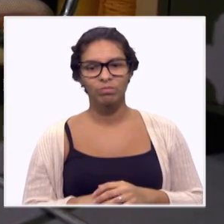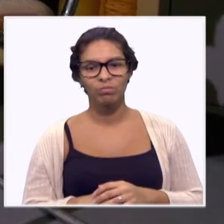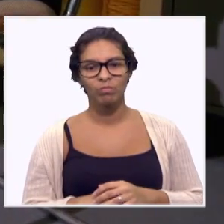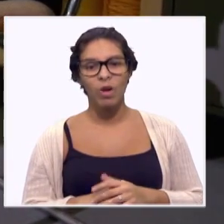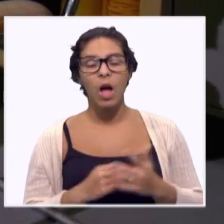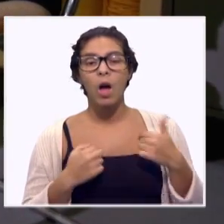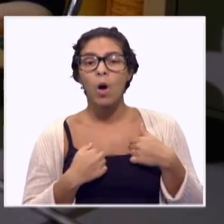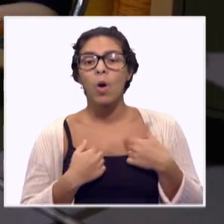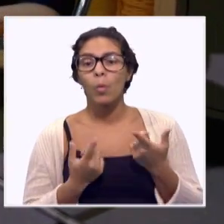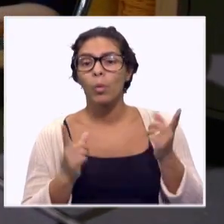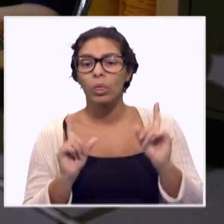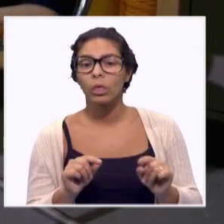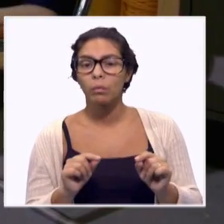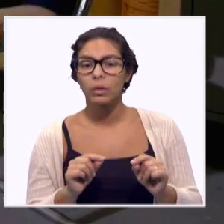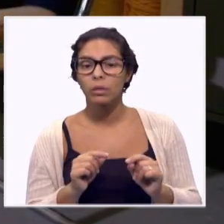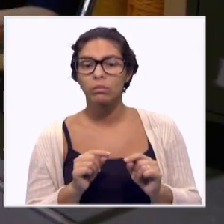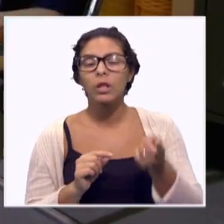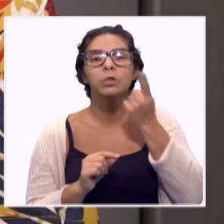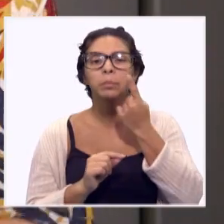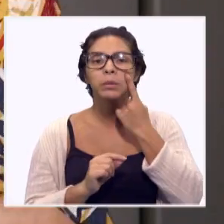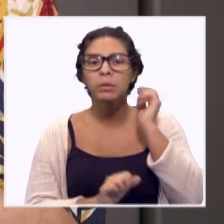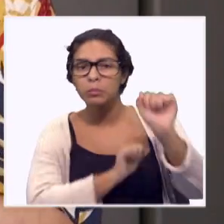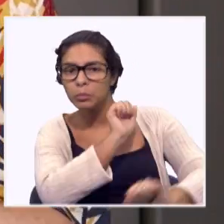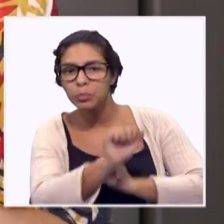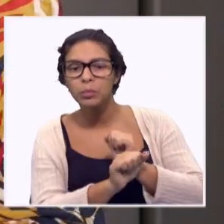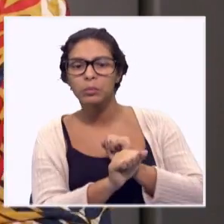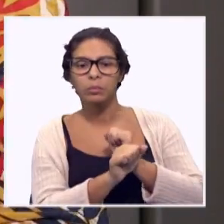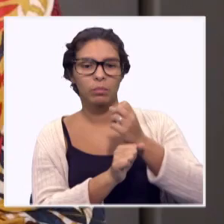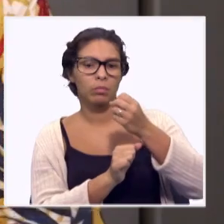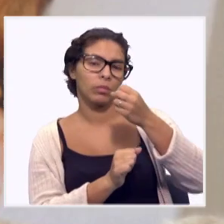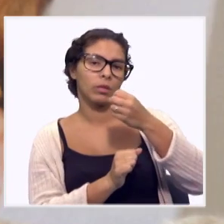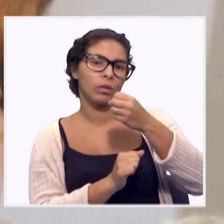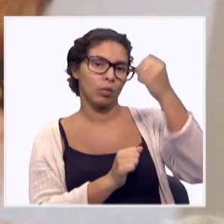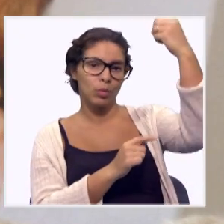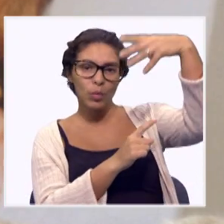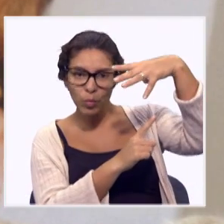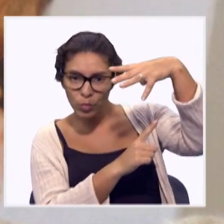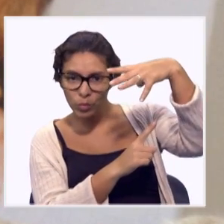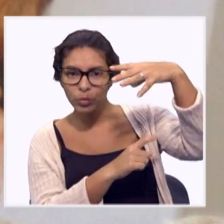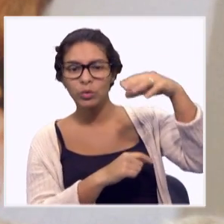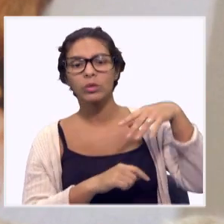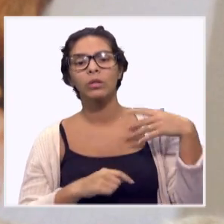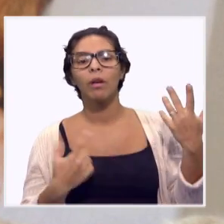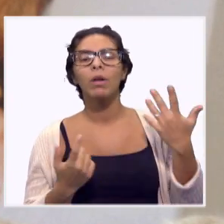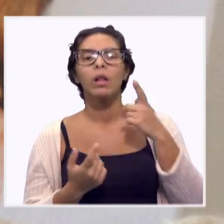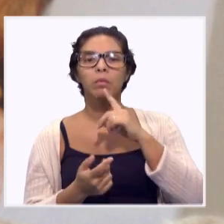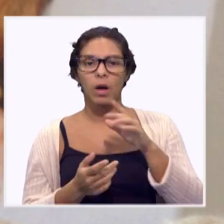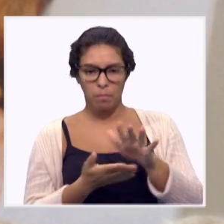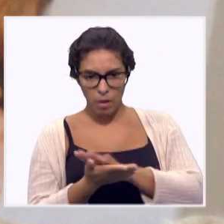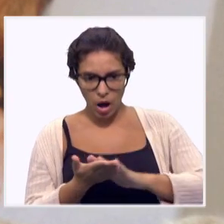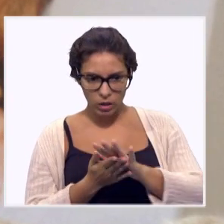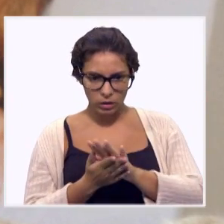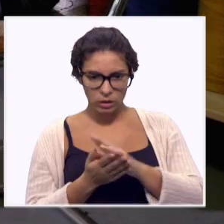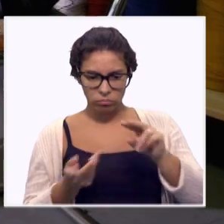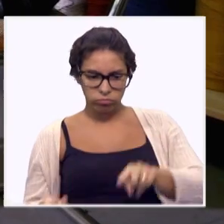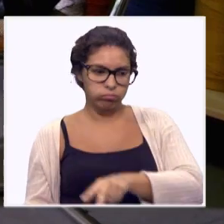E acabei por depois também experimentei, fiz alguns candeeiros. E quando é que deste o salto? Das peças